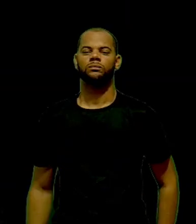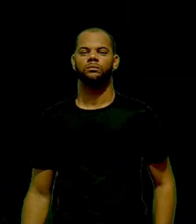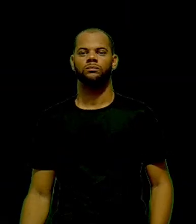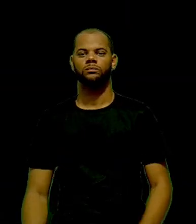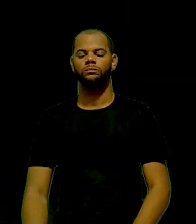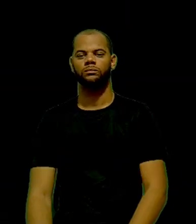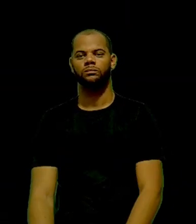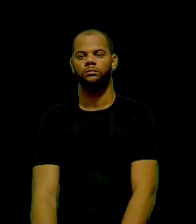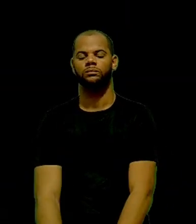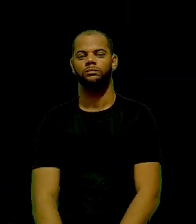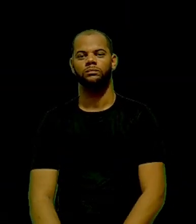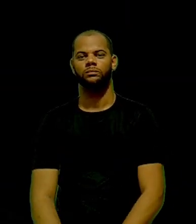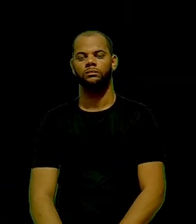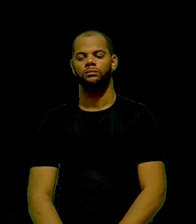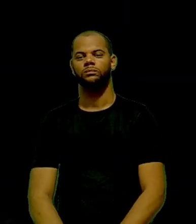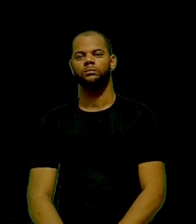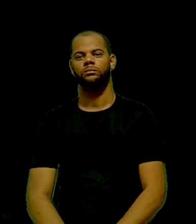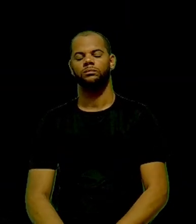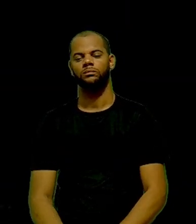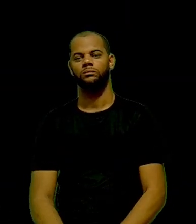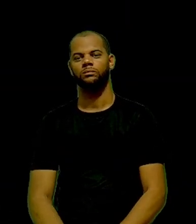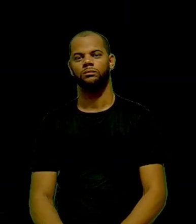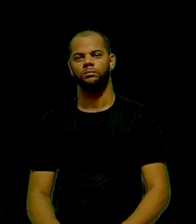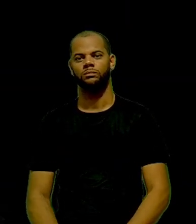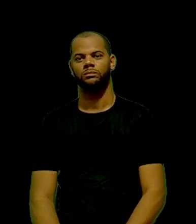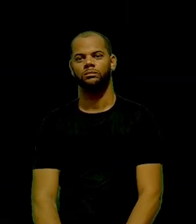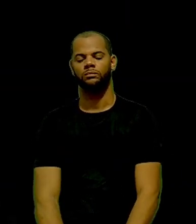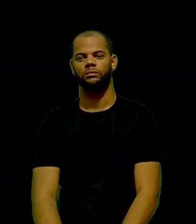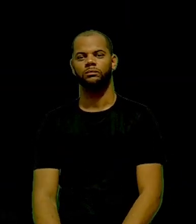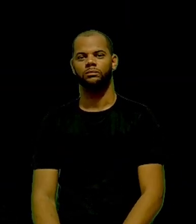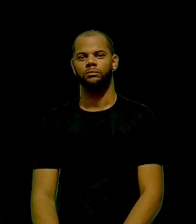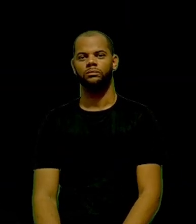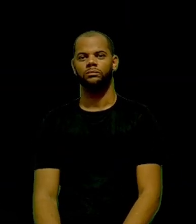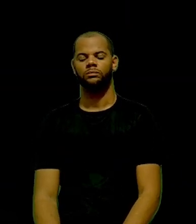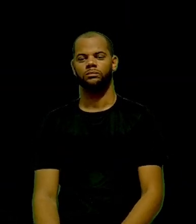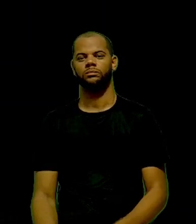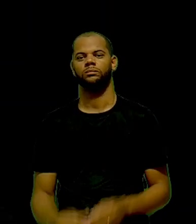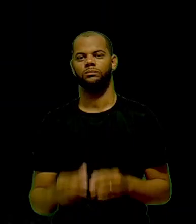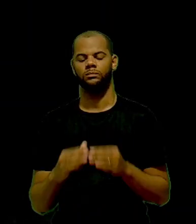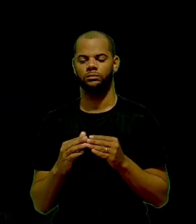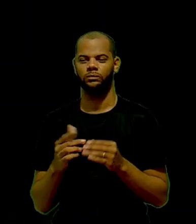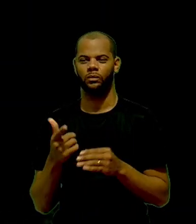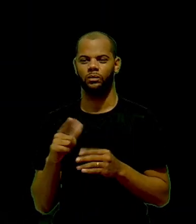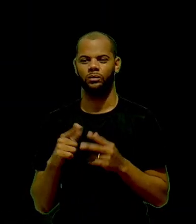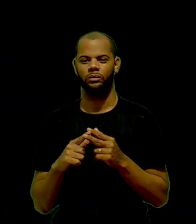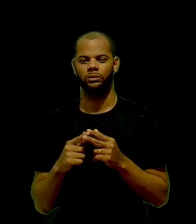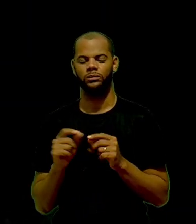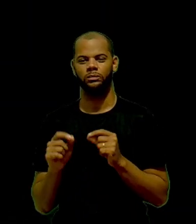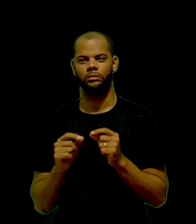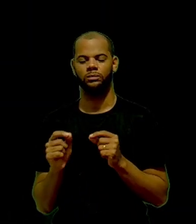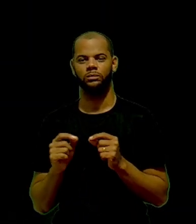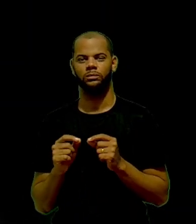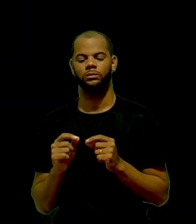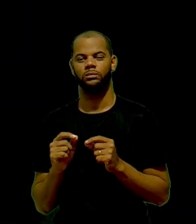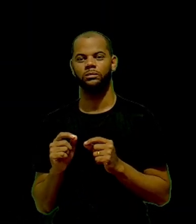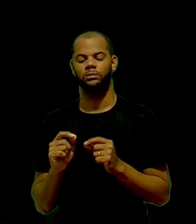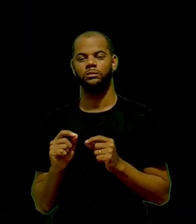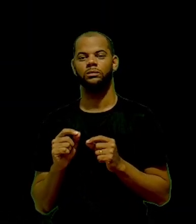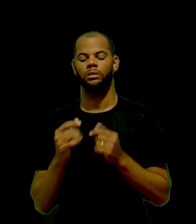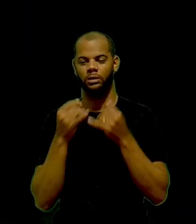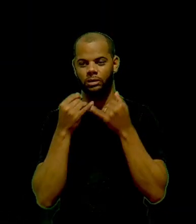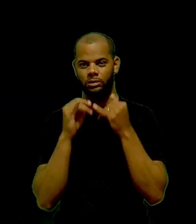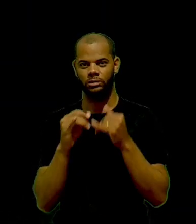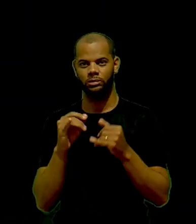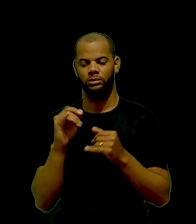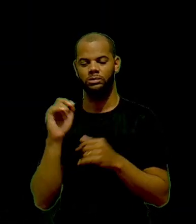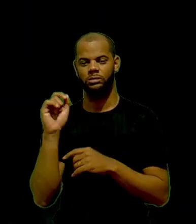chegar em 5 megawatts. Eu queria fazer aqui uma correção também. Tudo que eu estou falando vale para a energia solar,